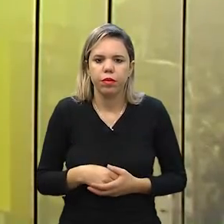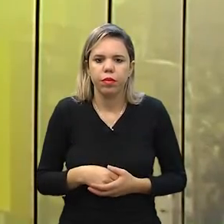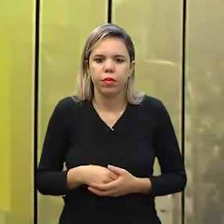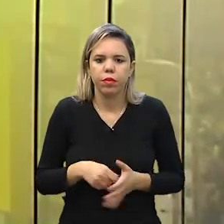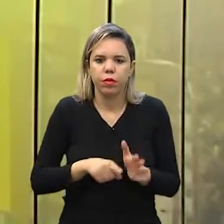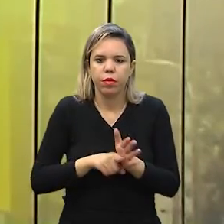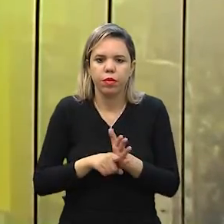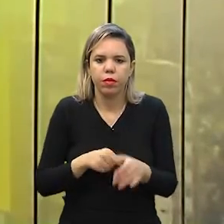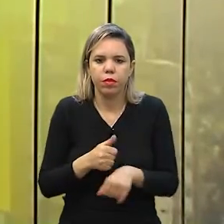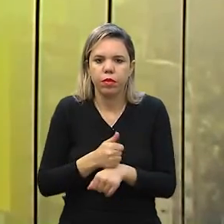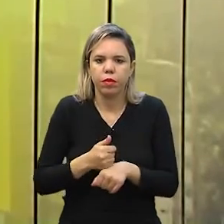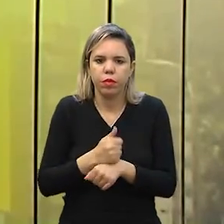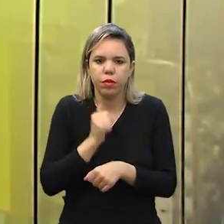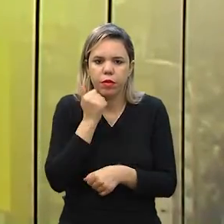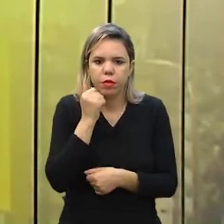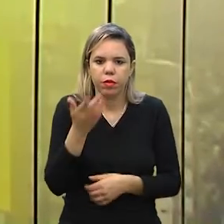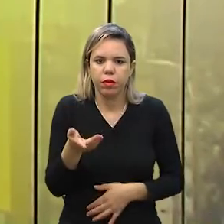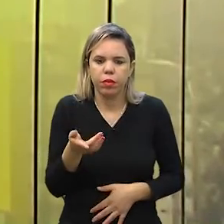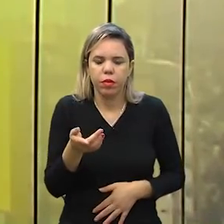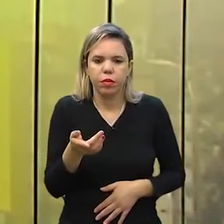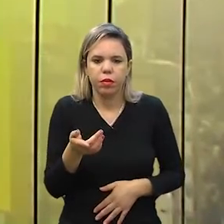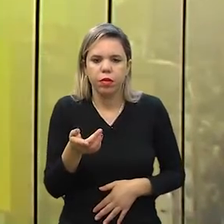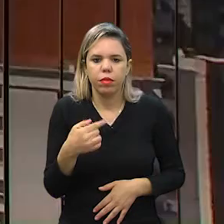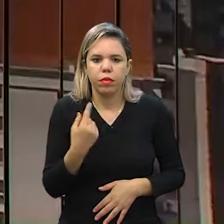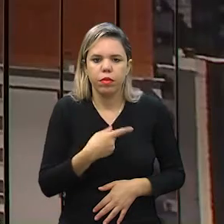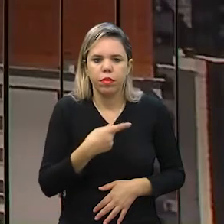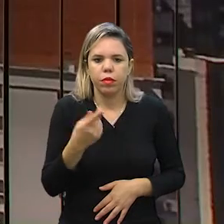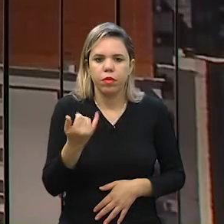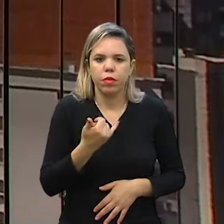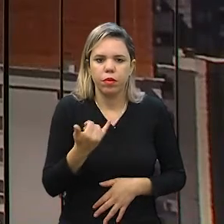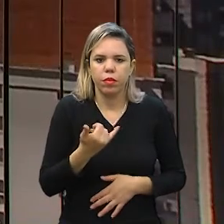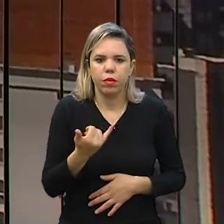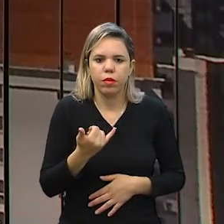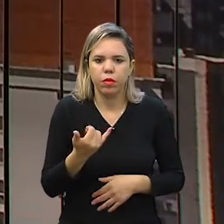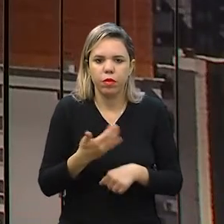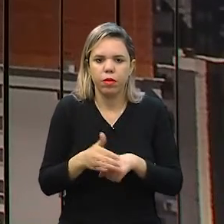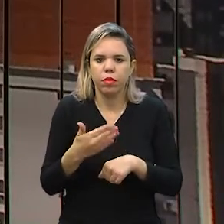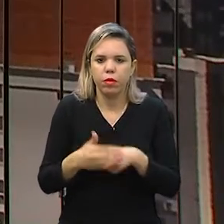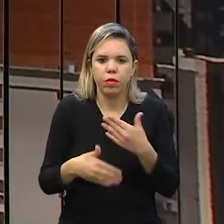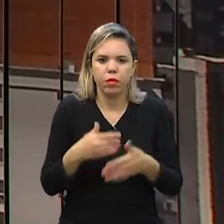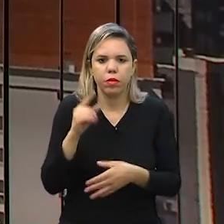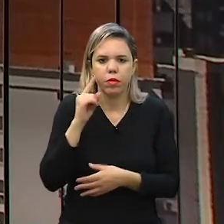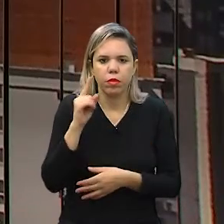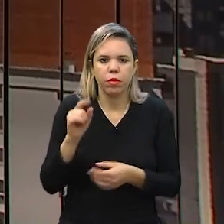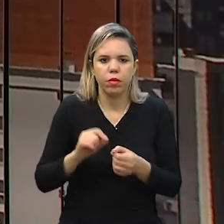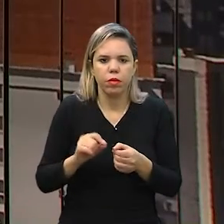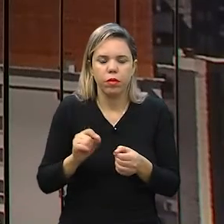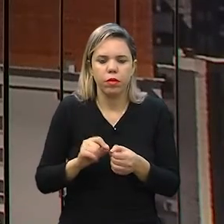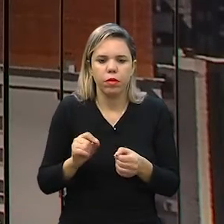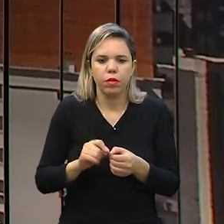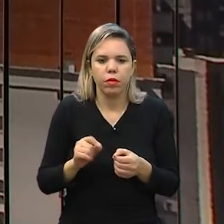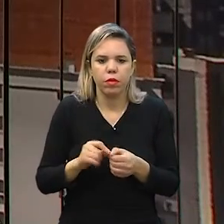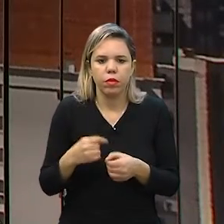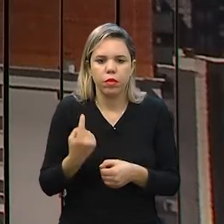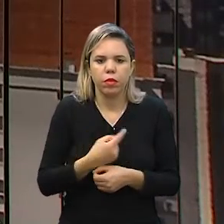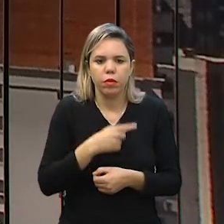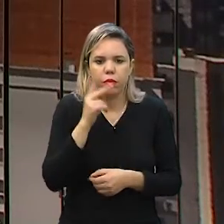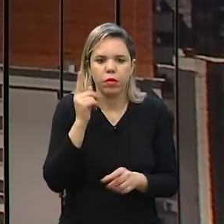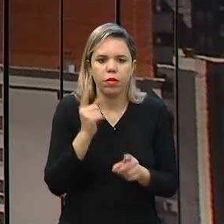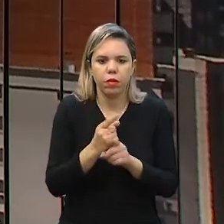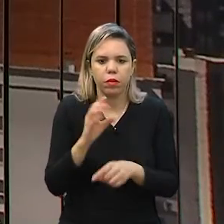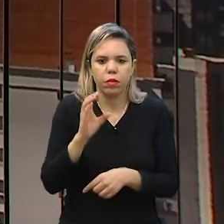enquanto pesquisadora científica, o que nos diria de práticas no dia a dia que a gente pode fazer para a gente,